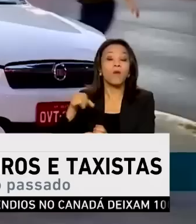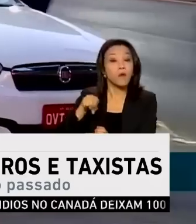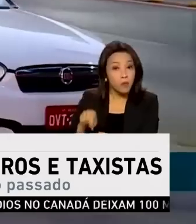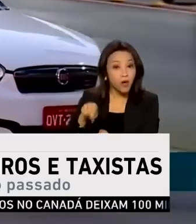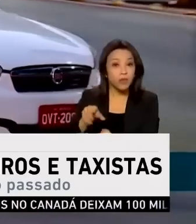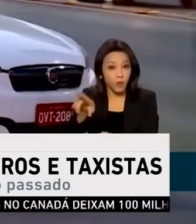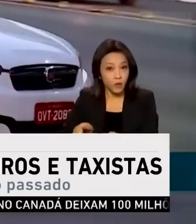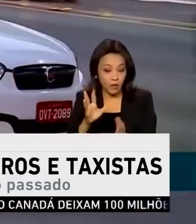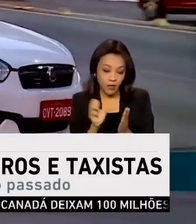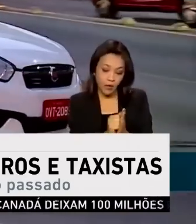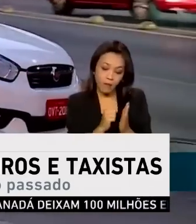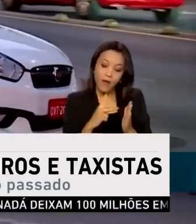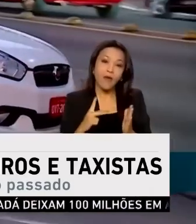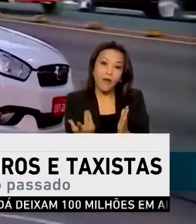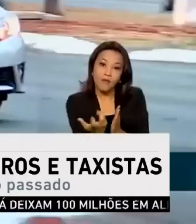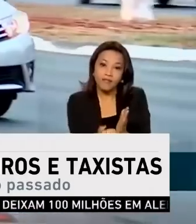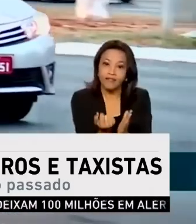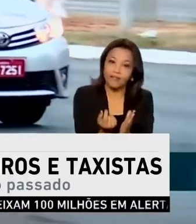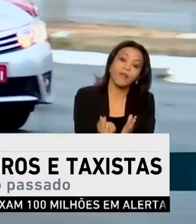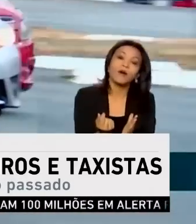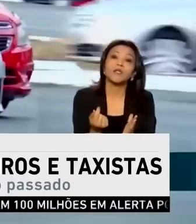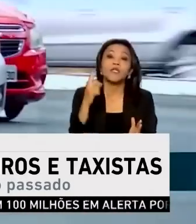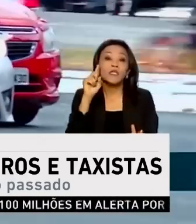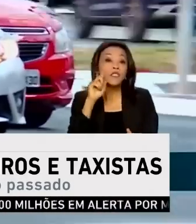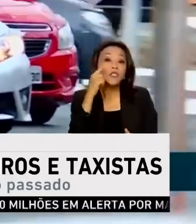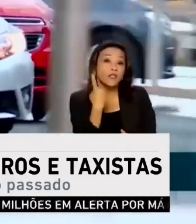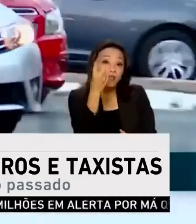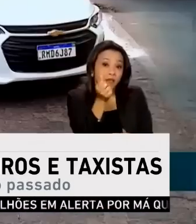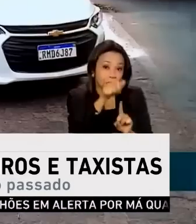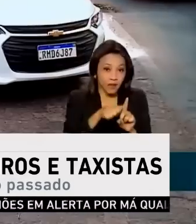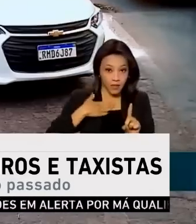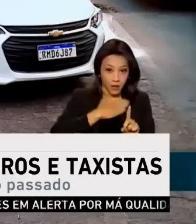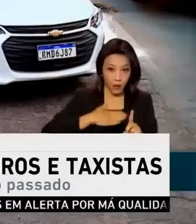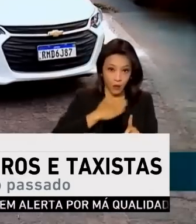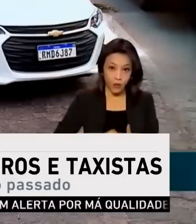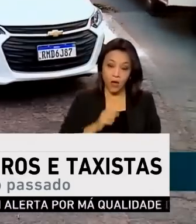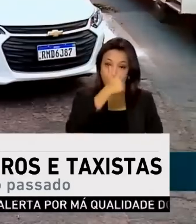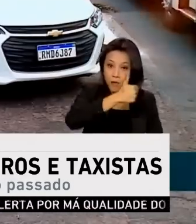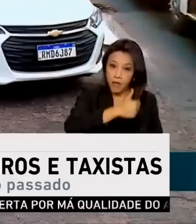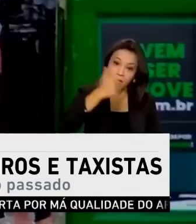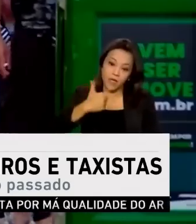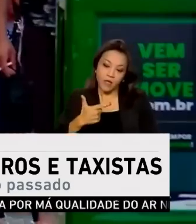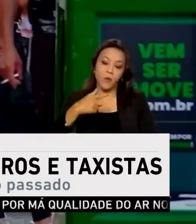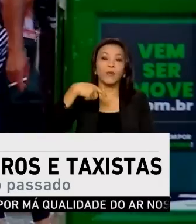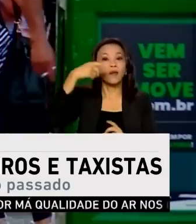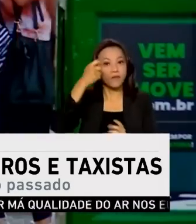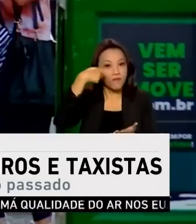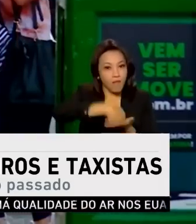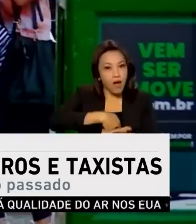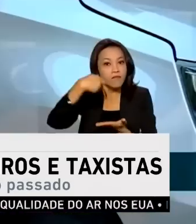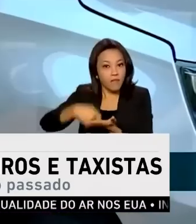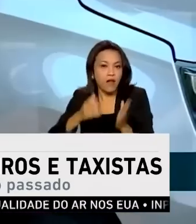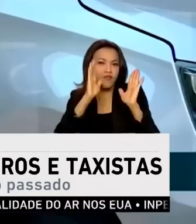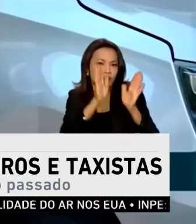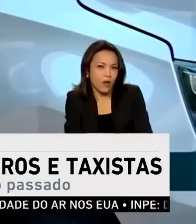na falta de requisitos para participar dos programas. Haveria registro, por exemplo, de participantes com CPF